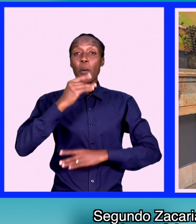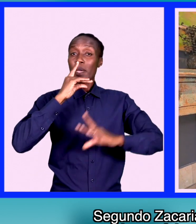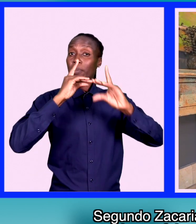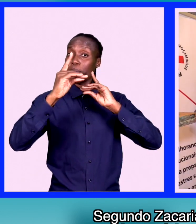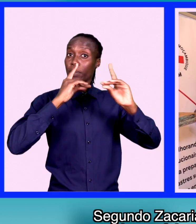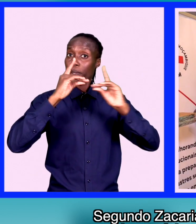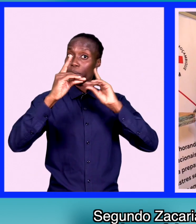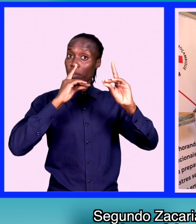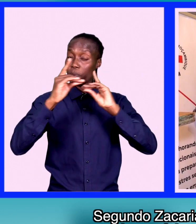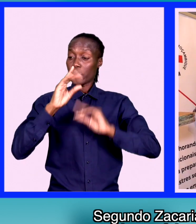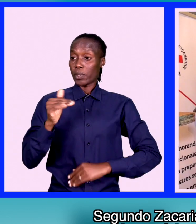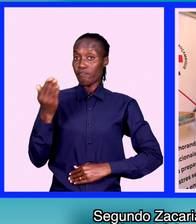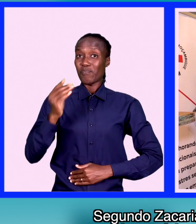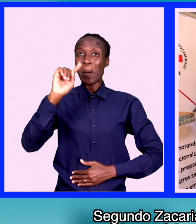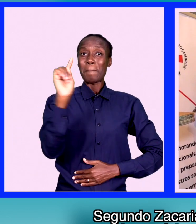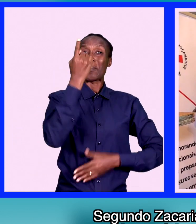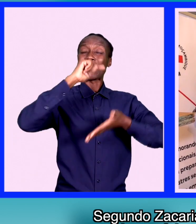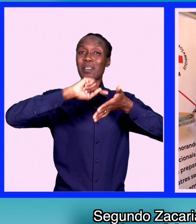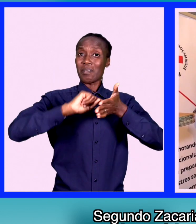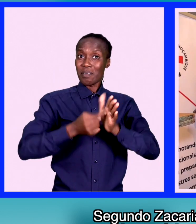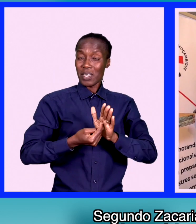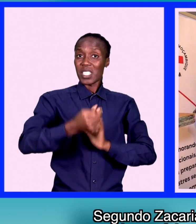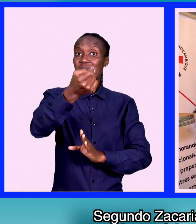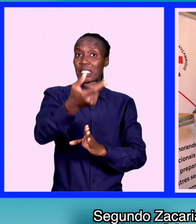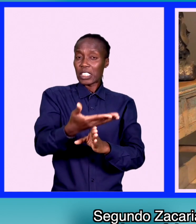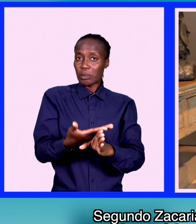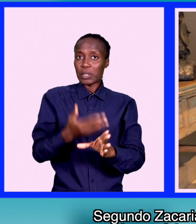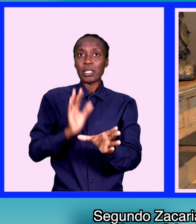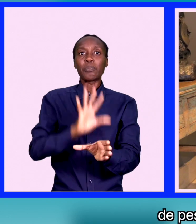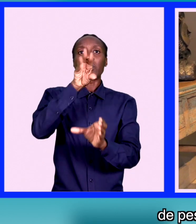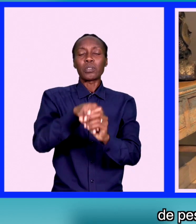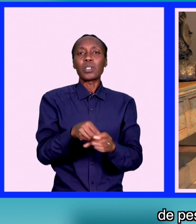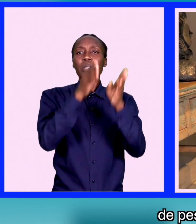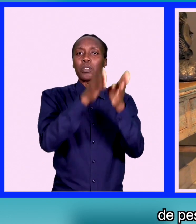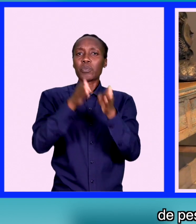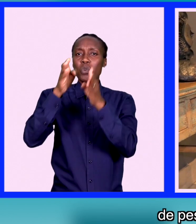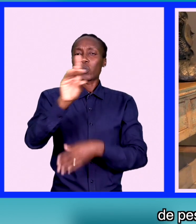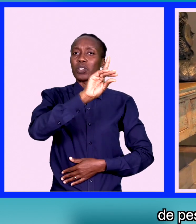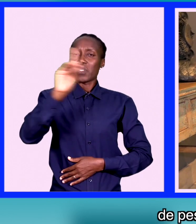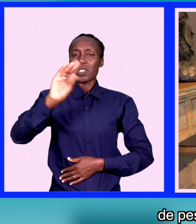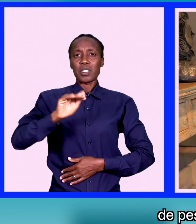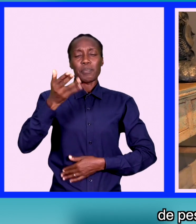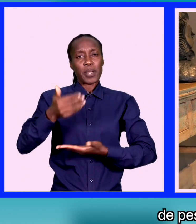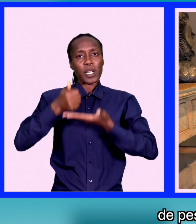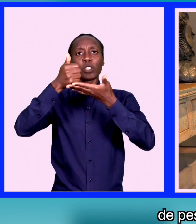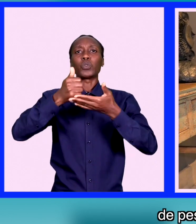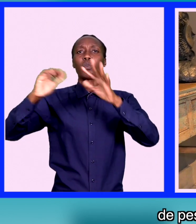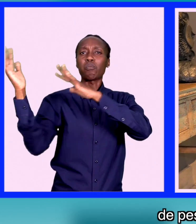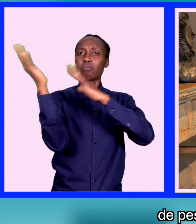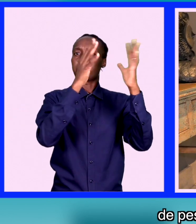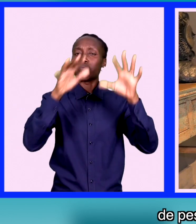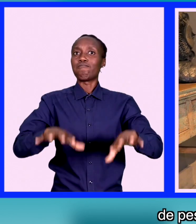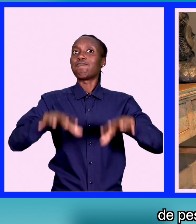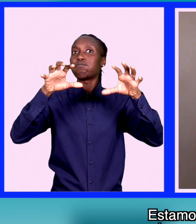diretor da Light for the World, esta foi a primeira experiência de inclusão de pessoas com deficiência na resposta